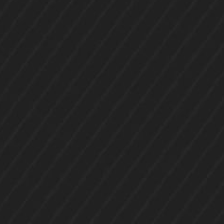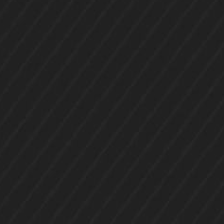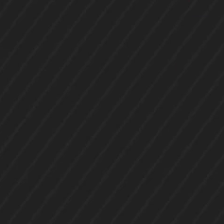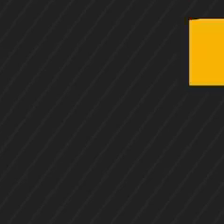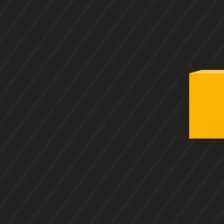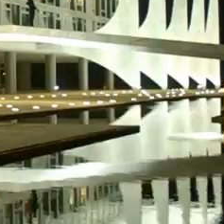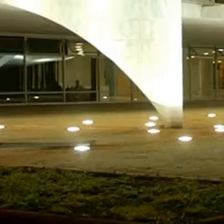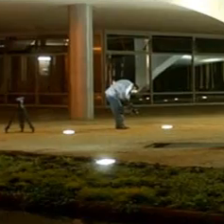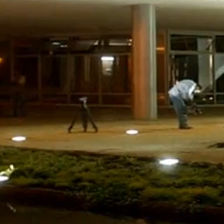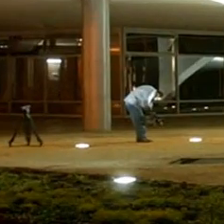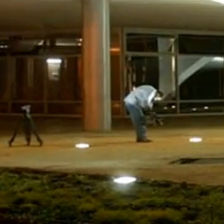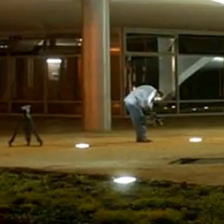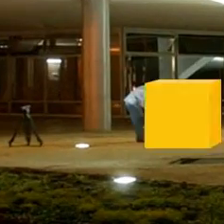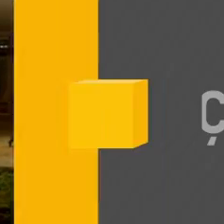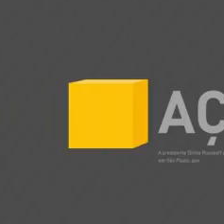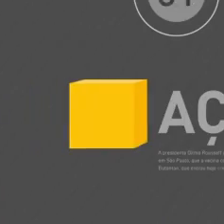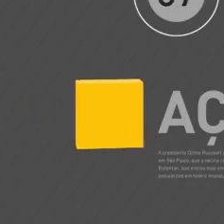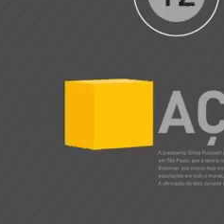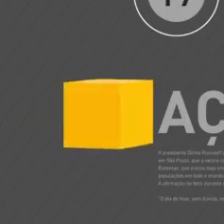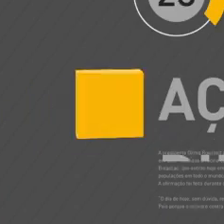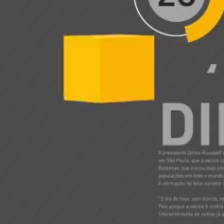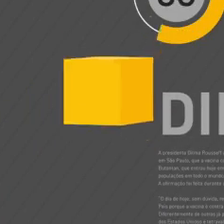E aí